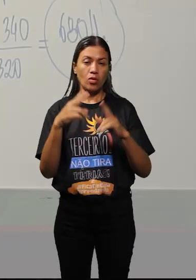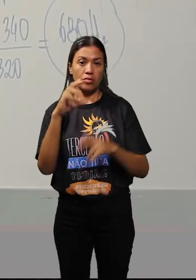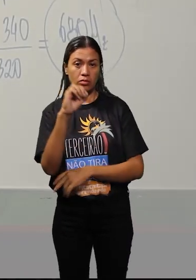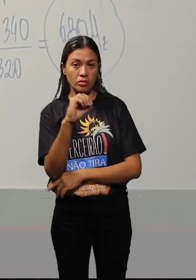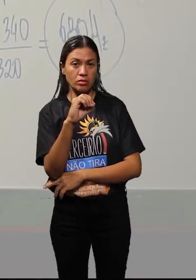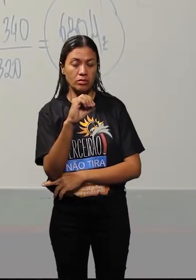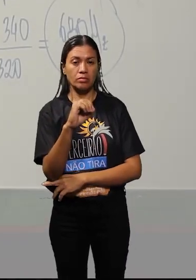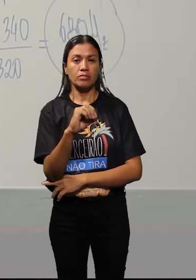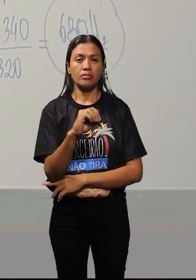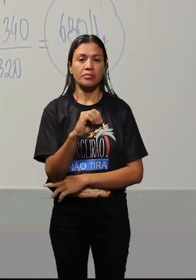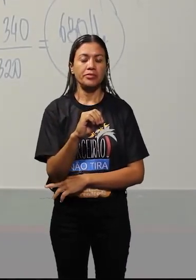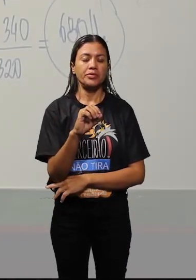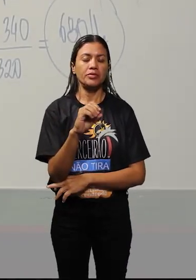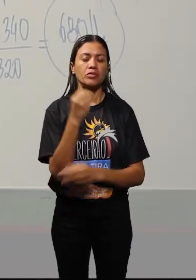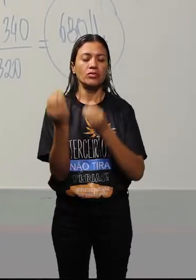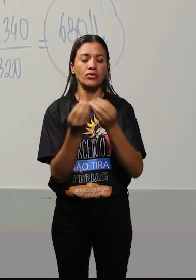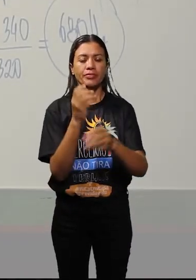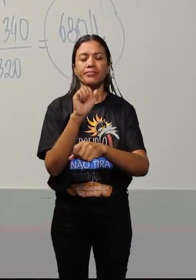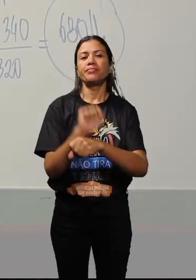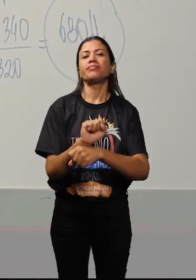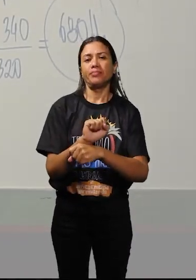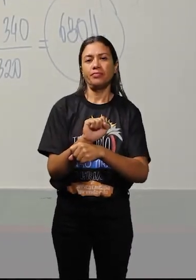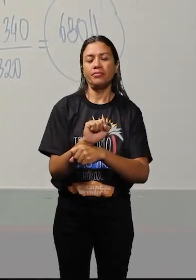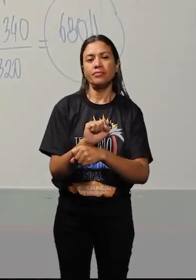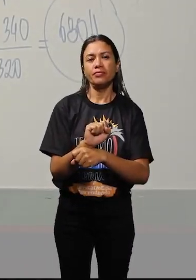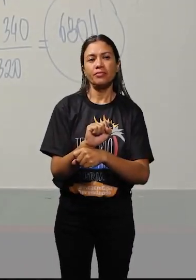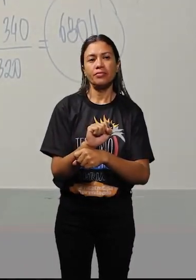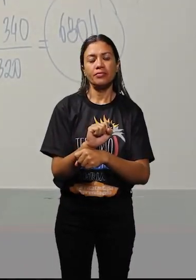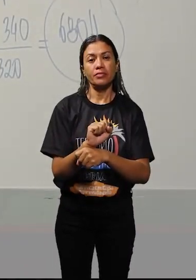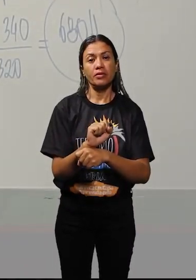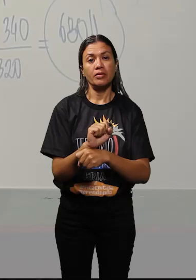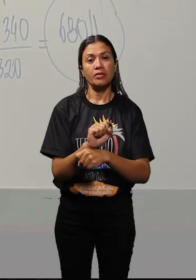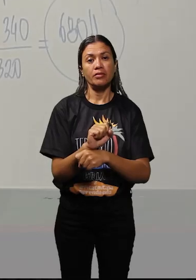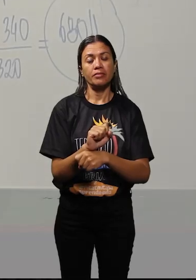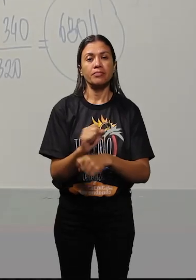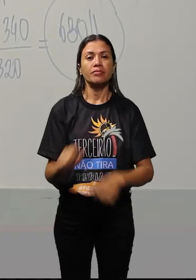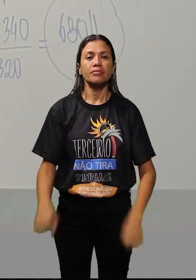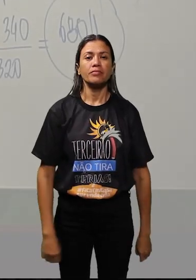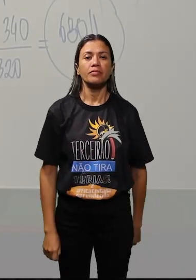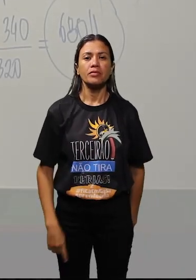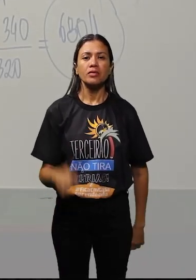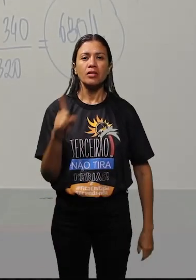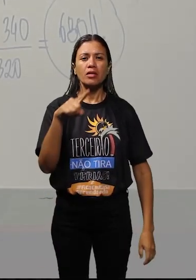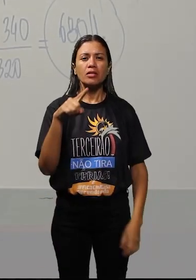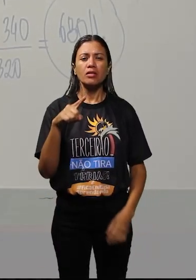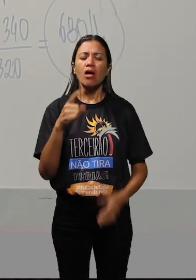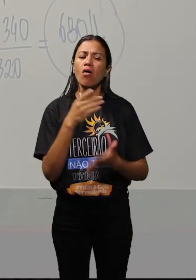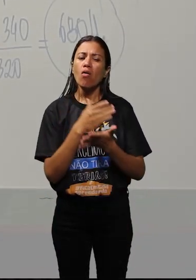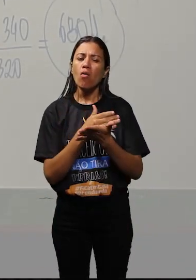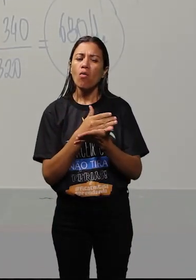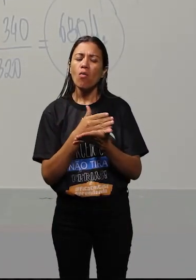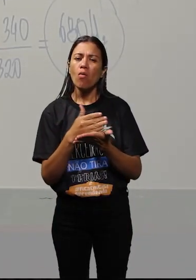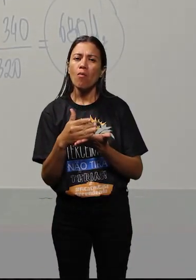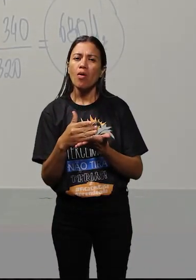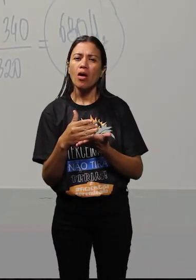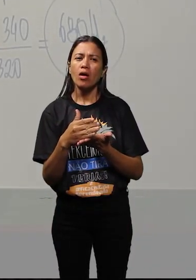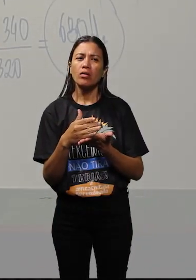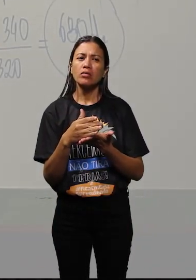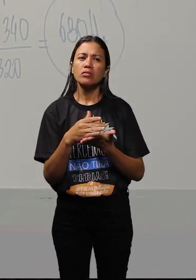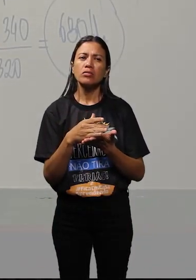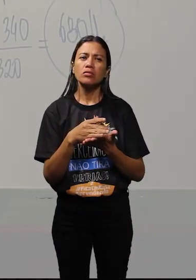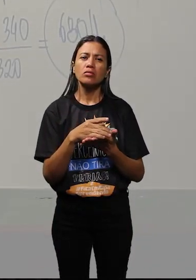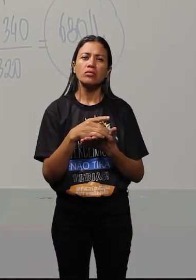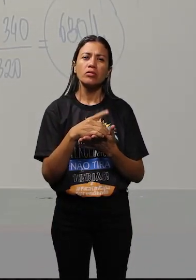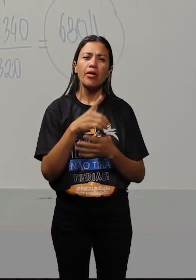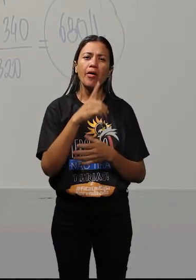essas representações de frentes de onda. Então, o comprimento de onda, ela é de uma frente de onda para outra, né? Porque frente de onda representa os pontos que estão em